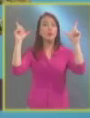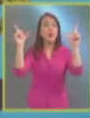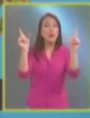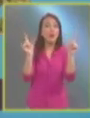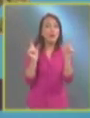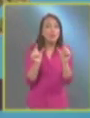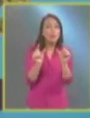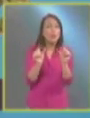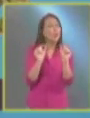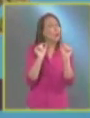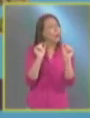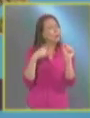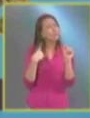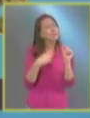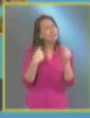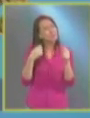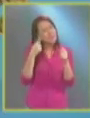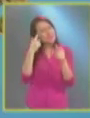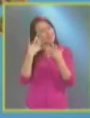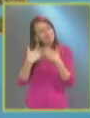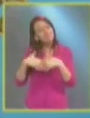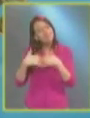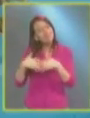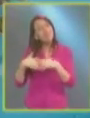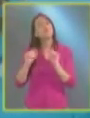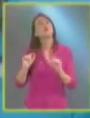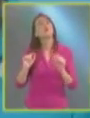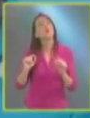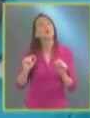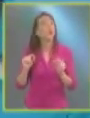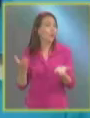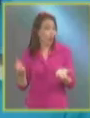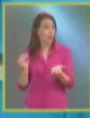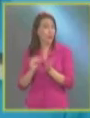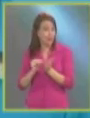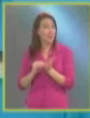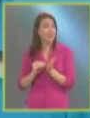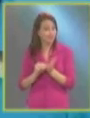resta rever o que ficou.